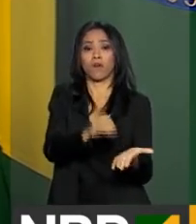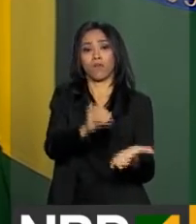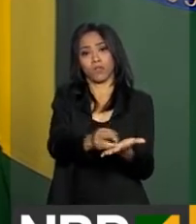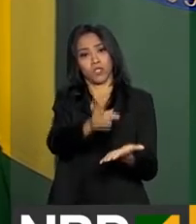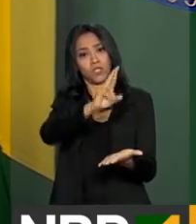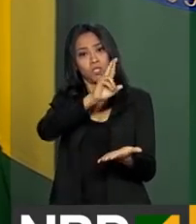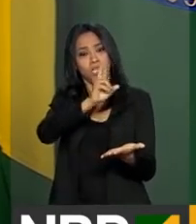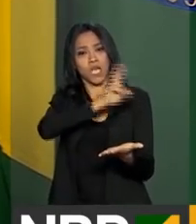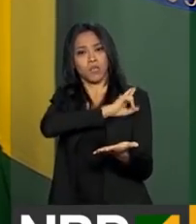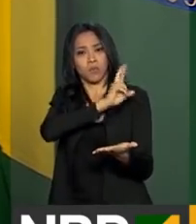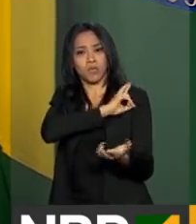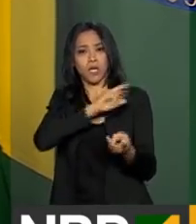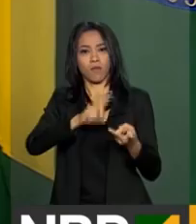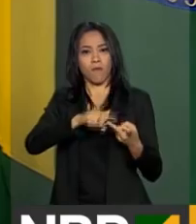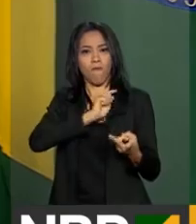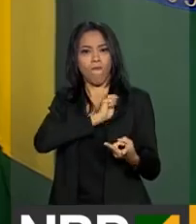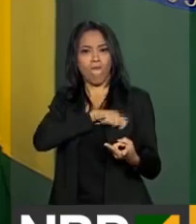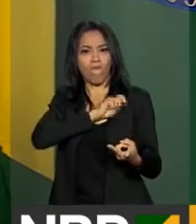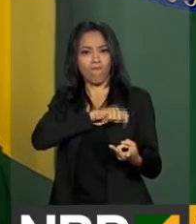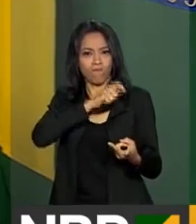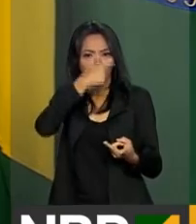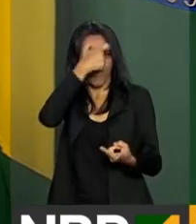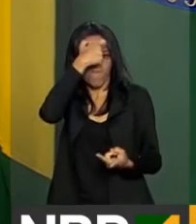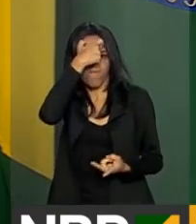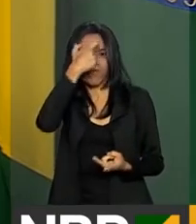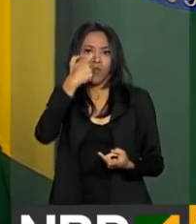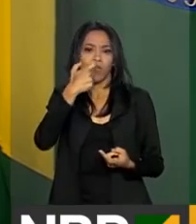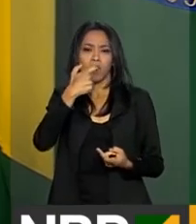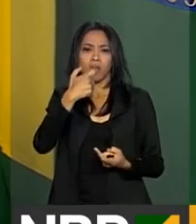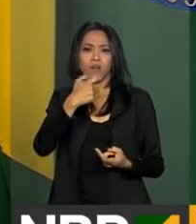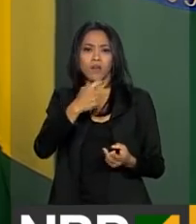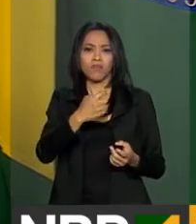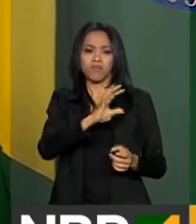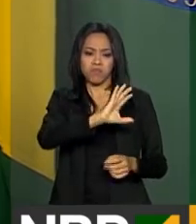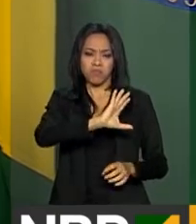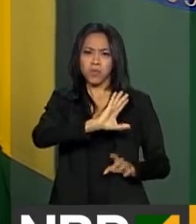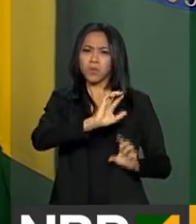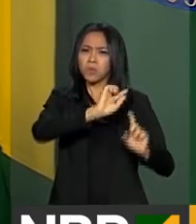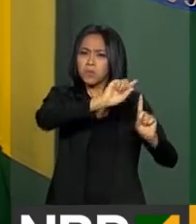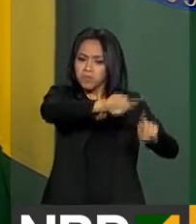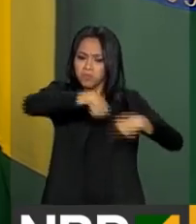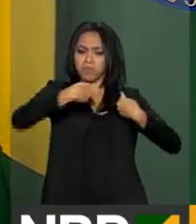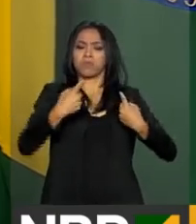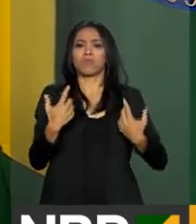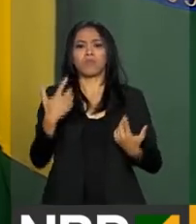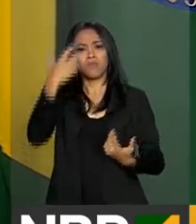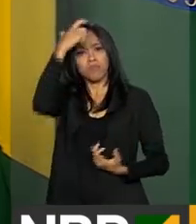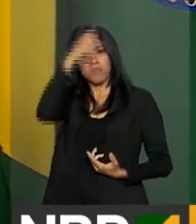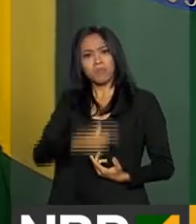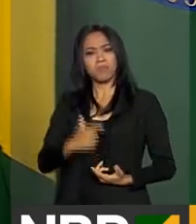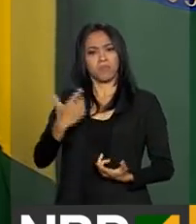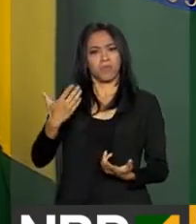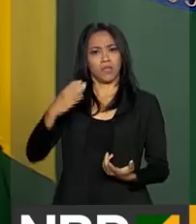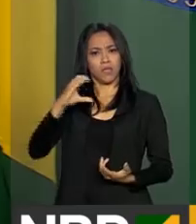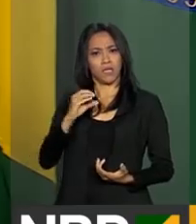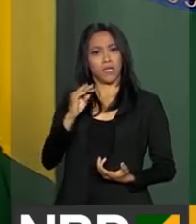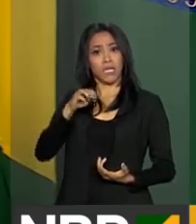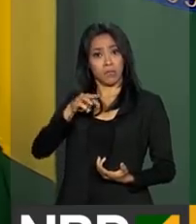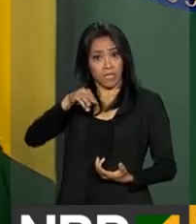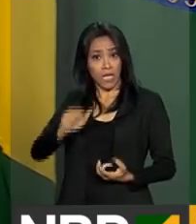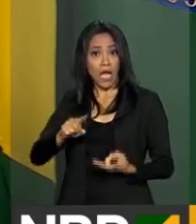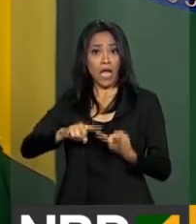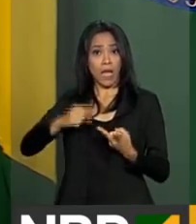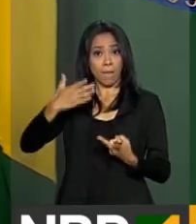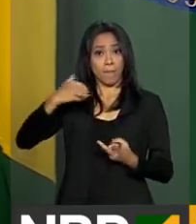mal intencionado usaria tentar me incriminar a minha família minha filha meu